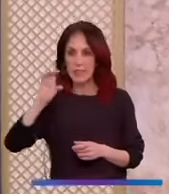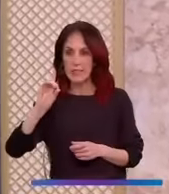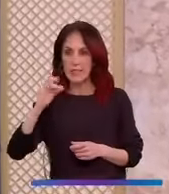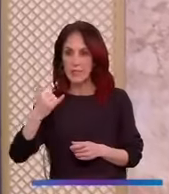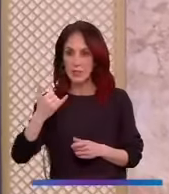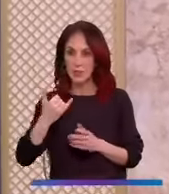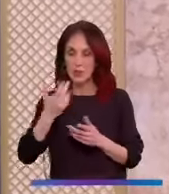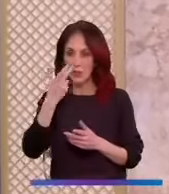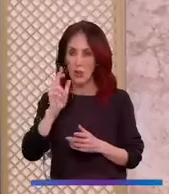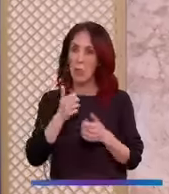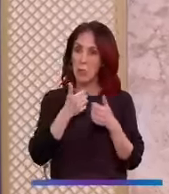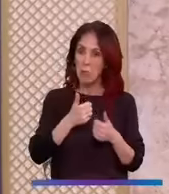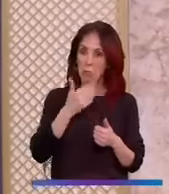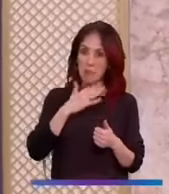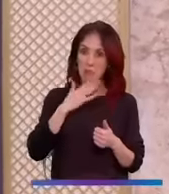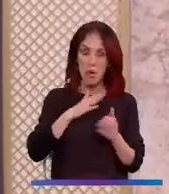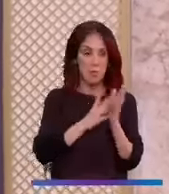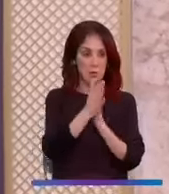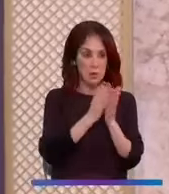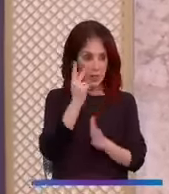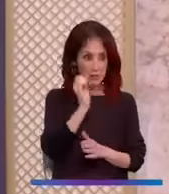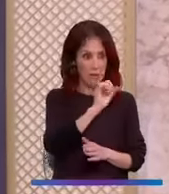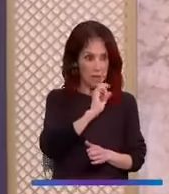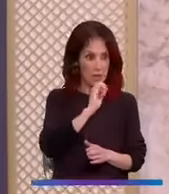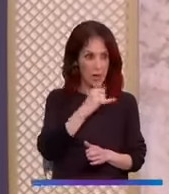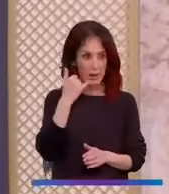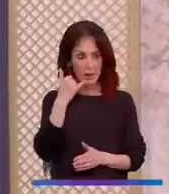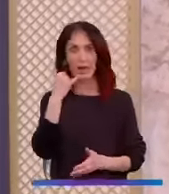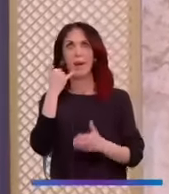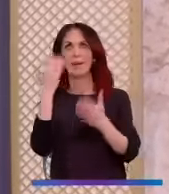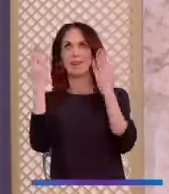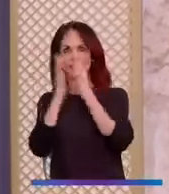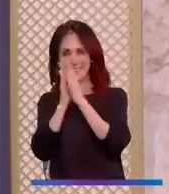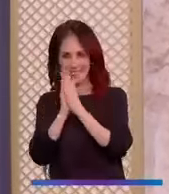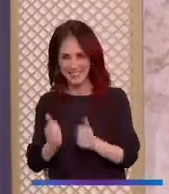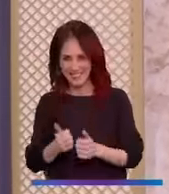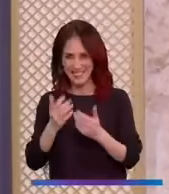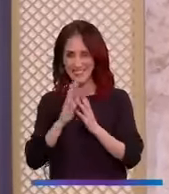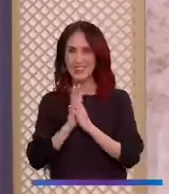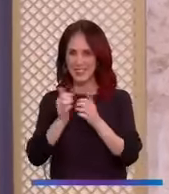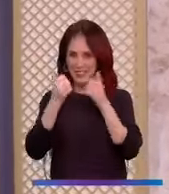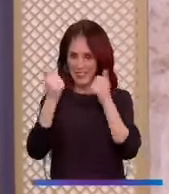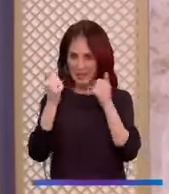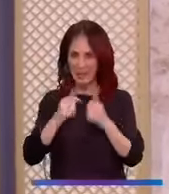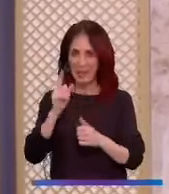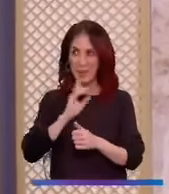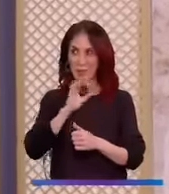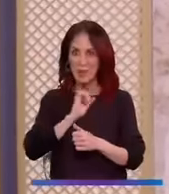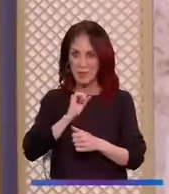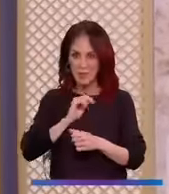62. 62. Ah, uma boa idade, assim, ainda pode gozar a sua vida, não é? Graças a Deus. Graças assim, a Deus. Filha, graças a Deus.